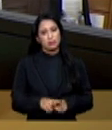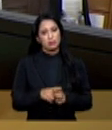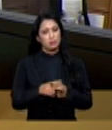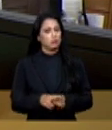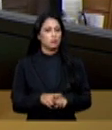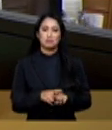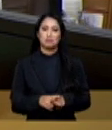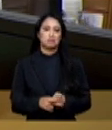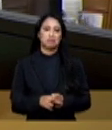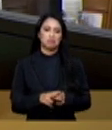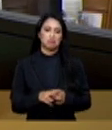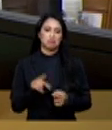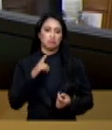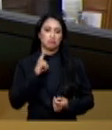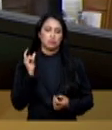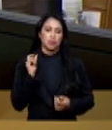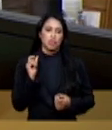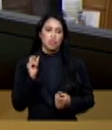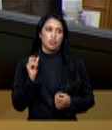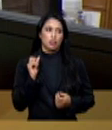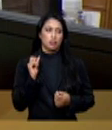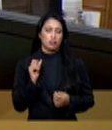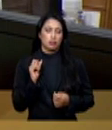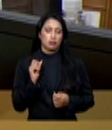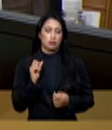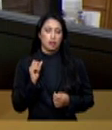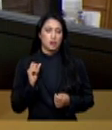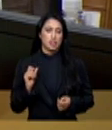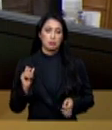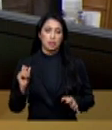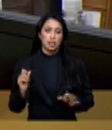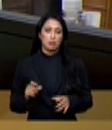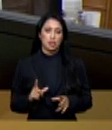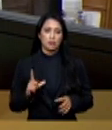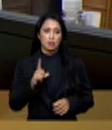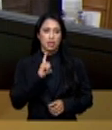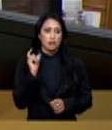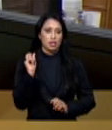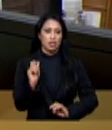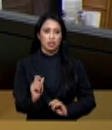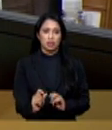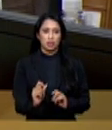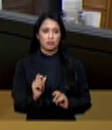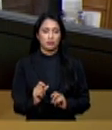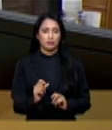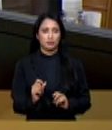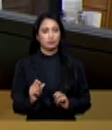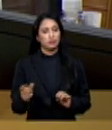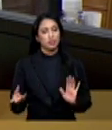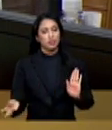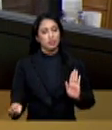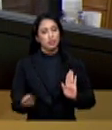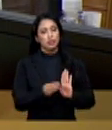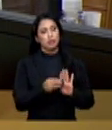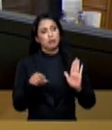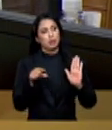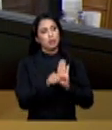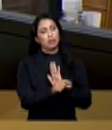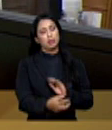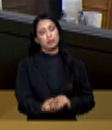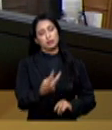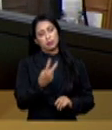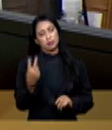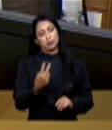referência e o conjunto dos demais dispositivos que aqui menciona incluindo para